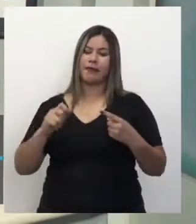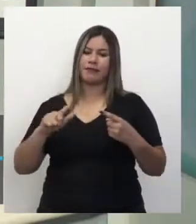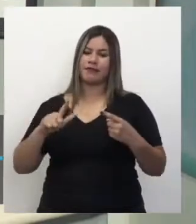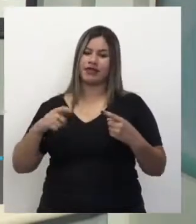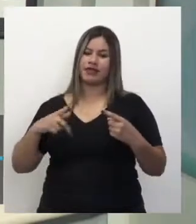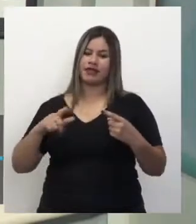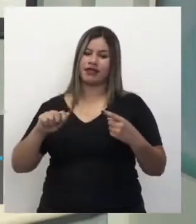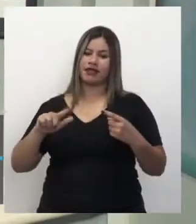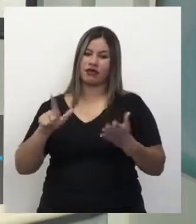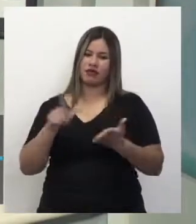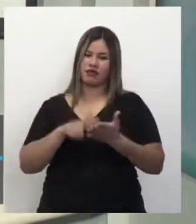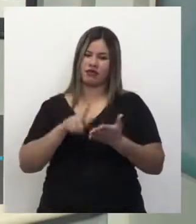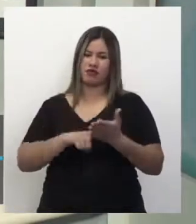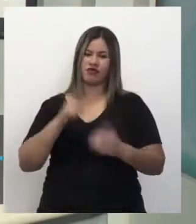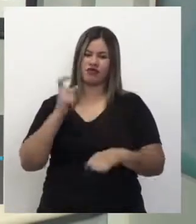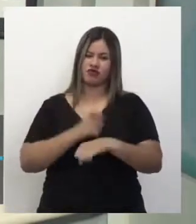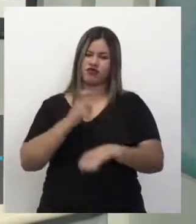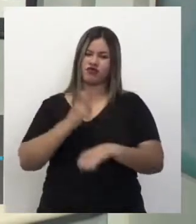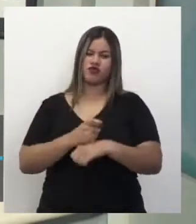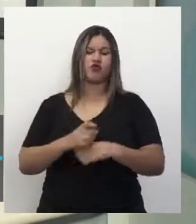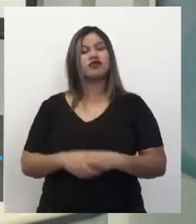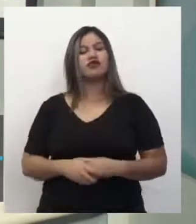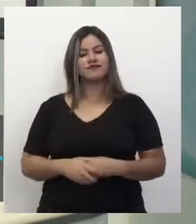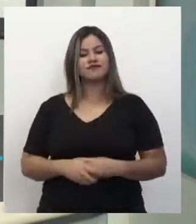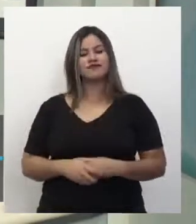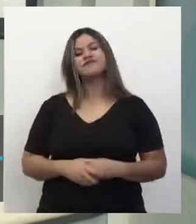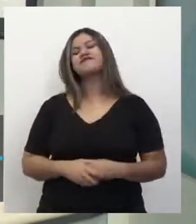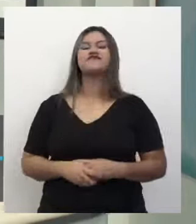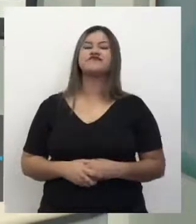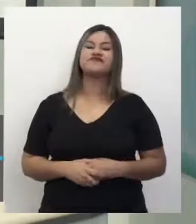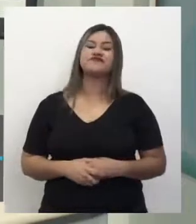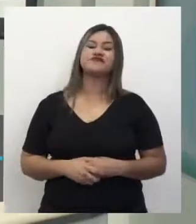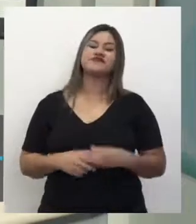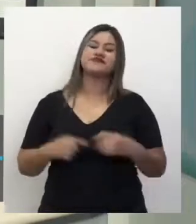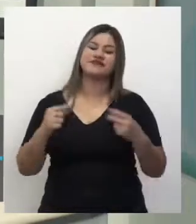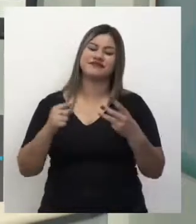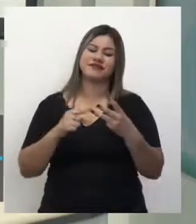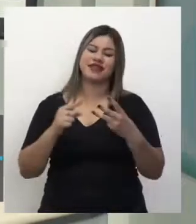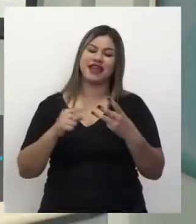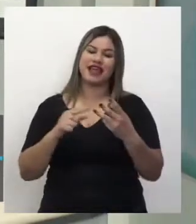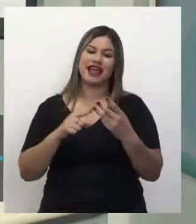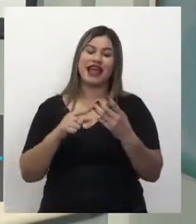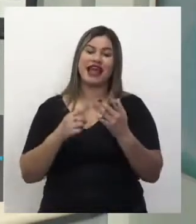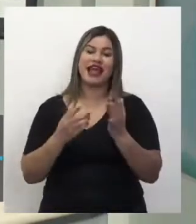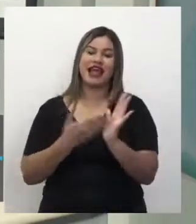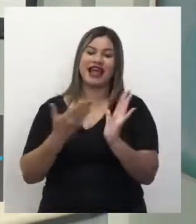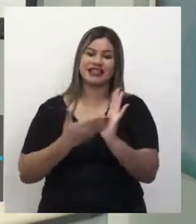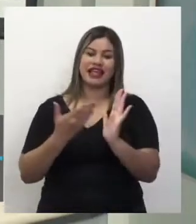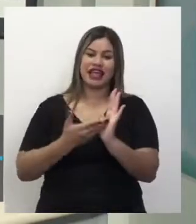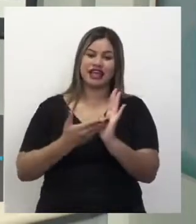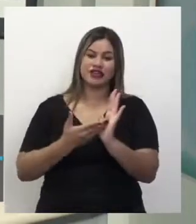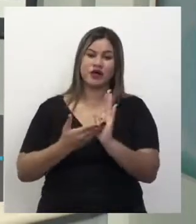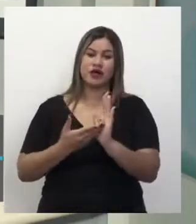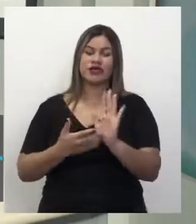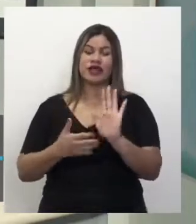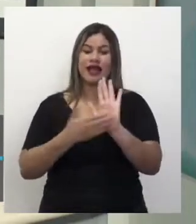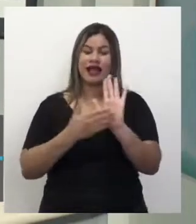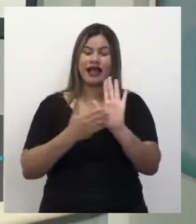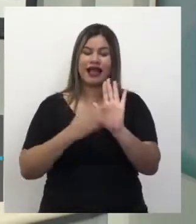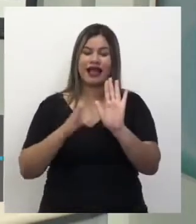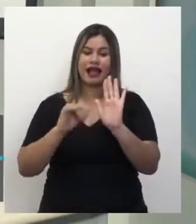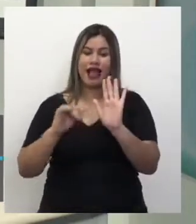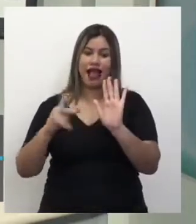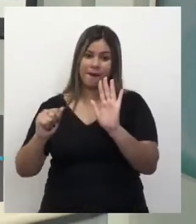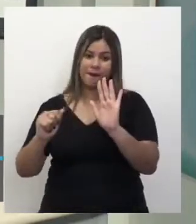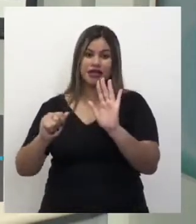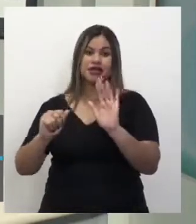Paraná. Mosaico, eu usava capa de caderno, que é o papelão Paraná. Eu usava capa de caderno velho. Gente, quem nunca em escola?